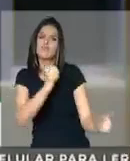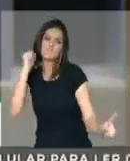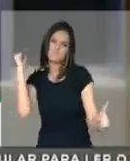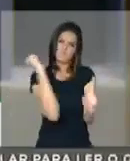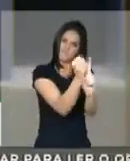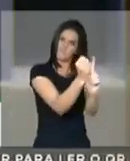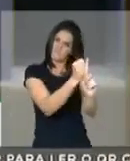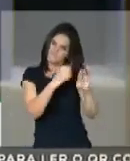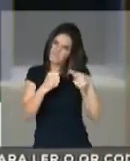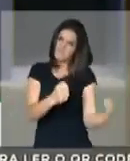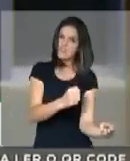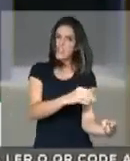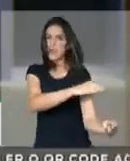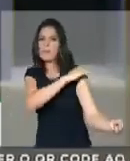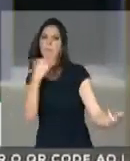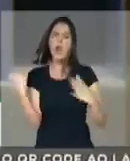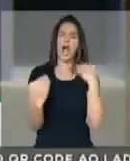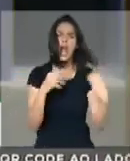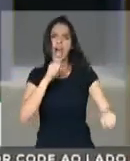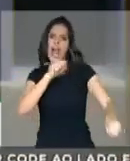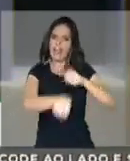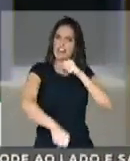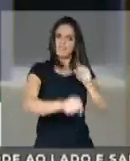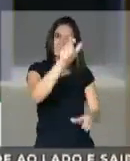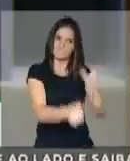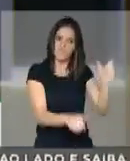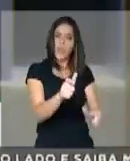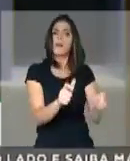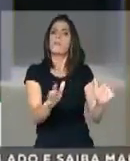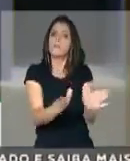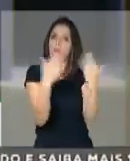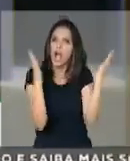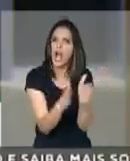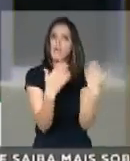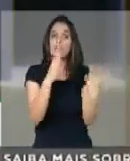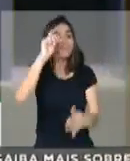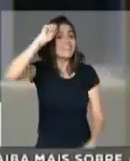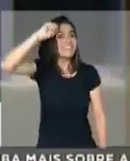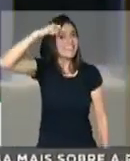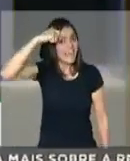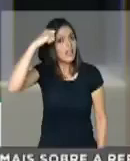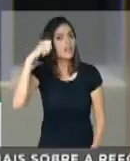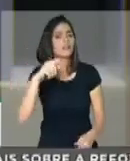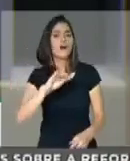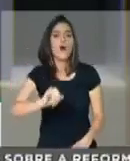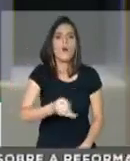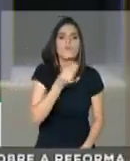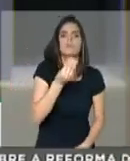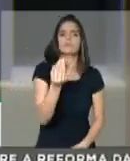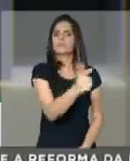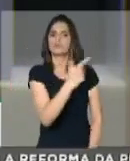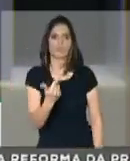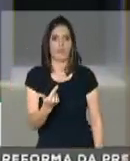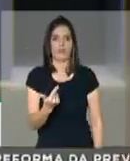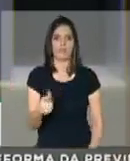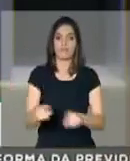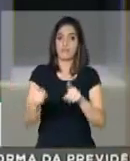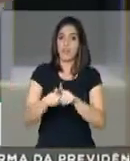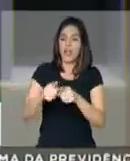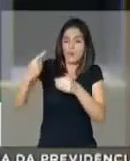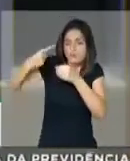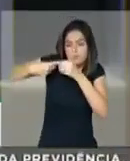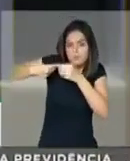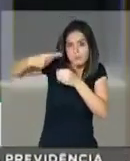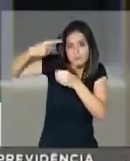assassinada, pobre e negra, sem oportunidades, o Brasil das periferias do